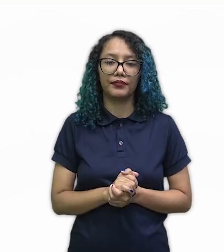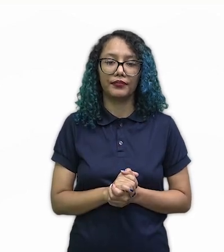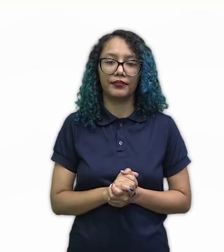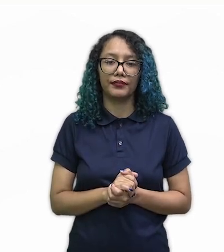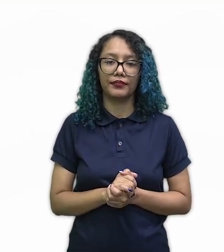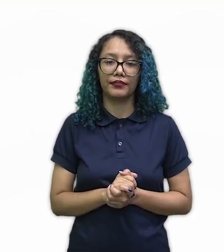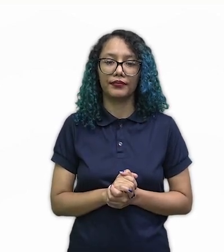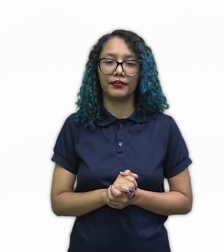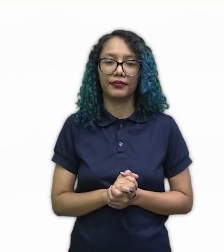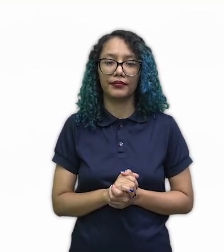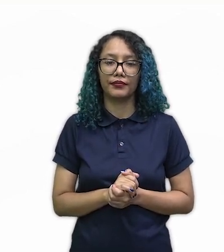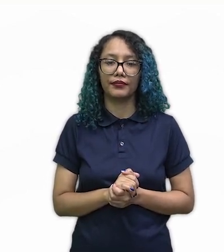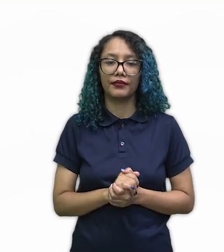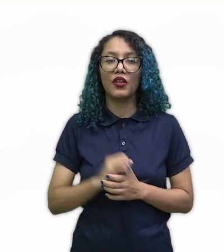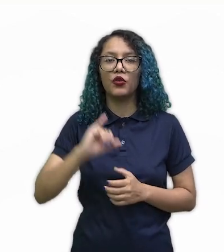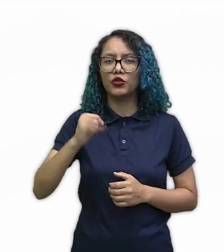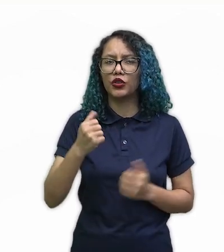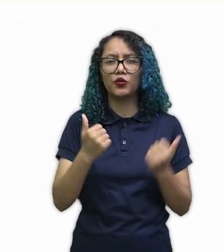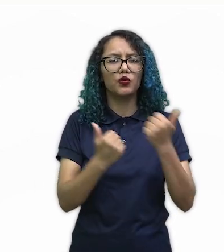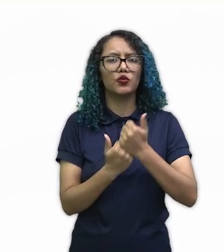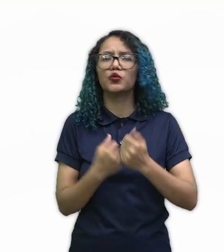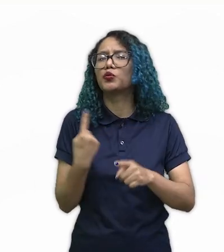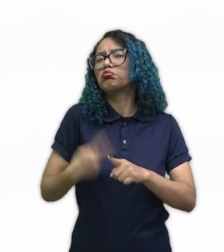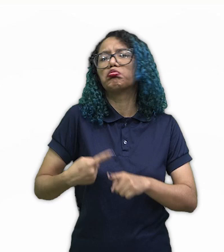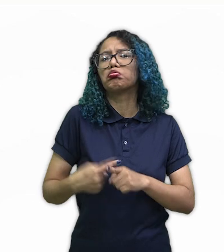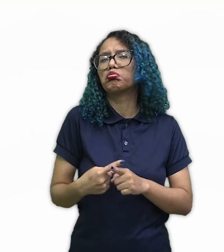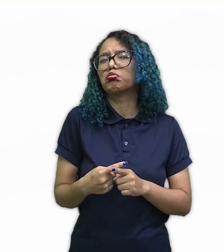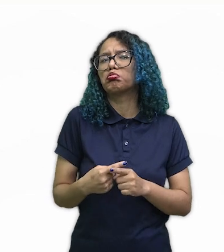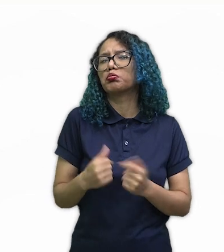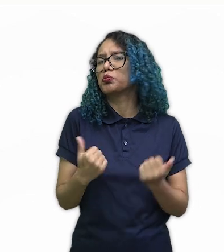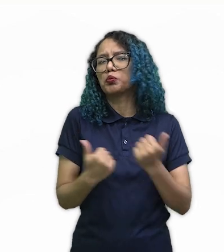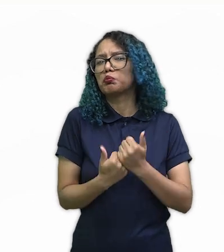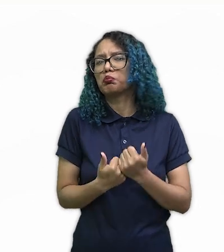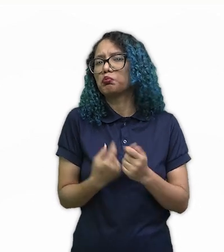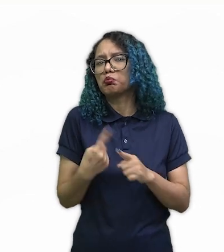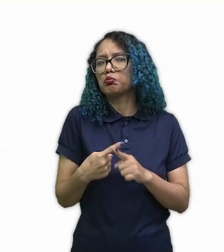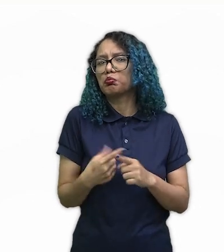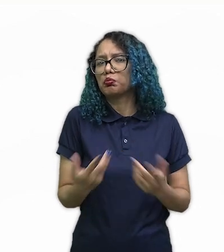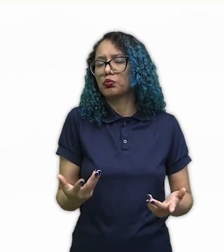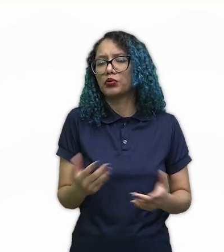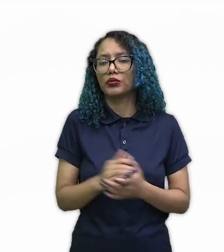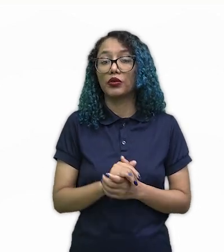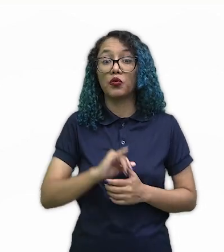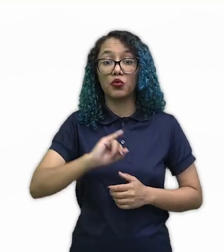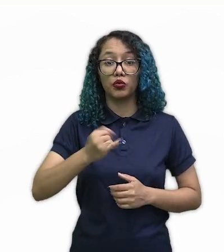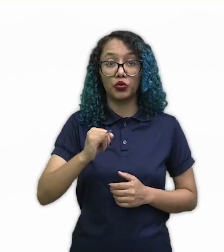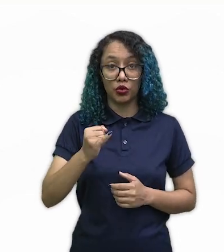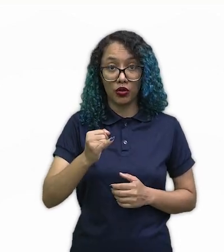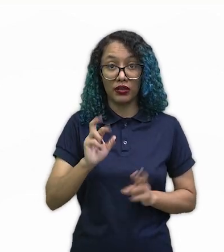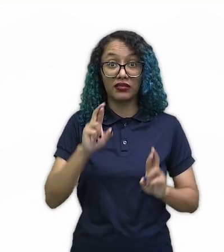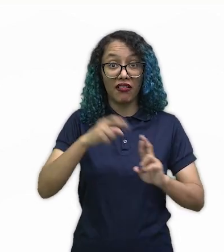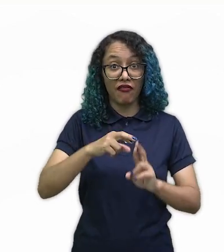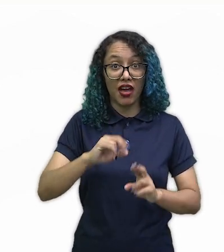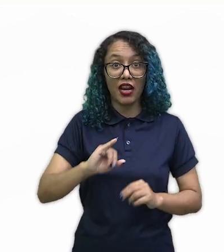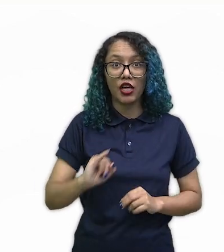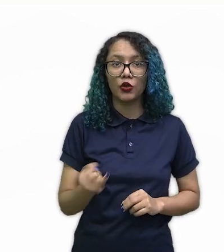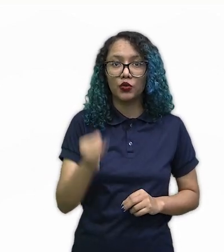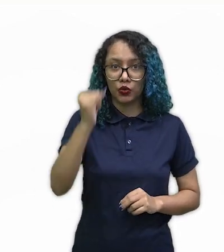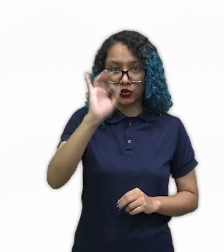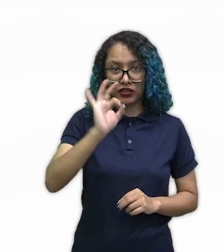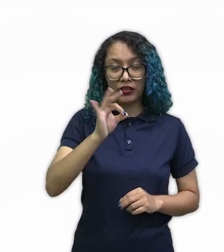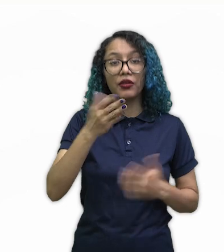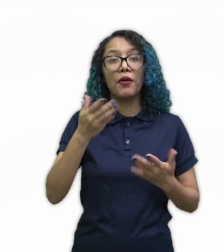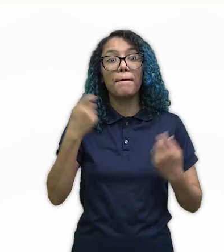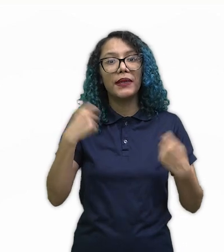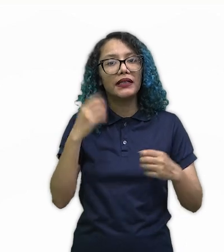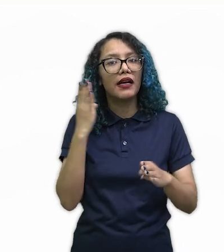estou substituindo o valor do J? Justamente porque o valor dos J, que equivale aos juros, é o valor que